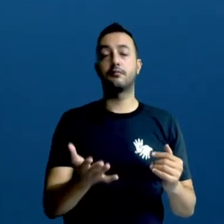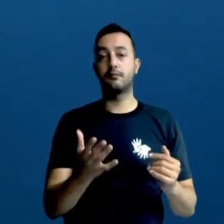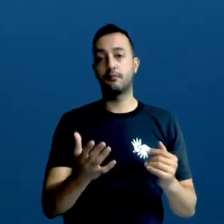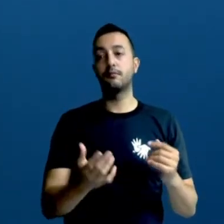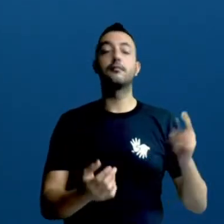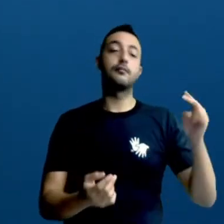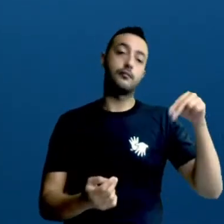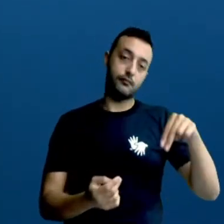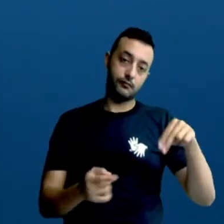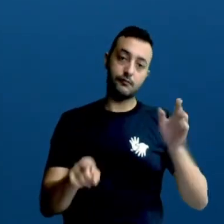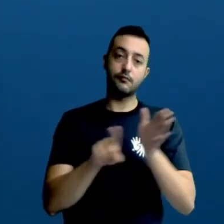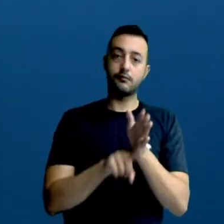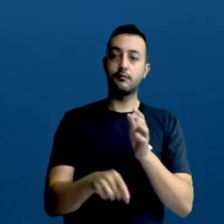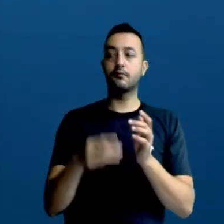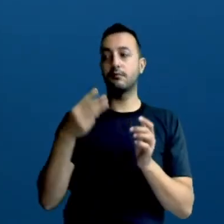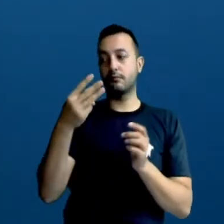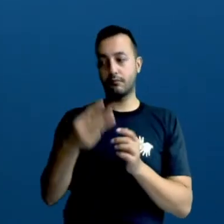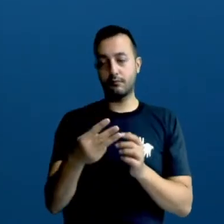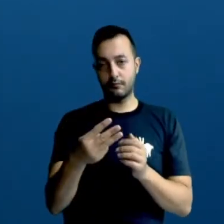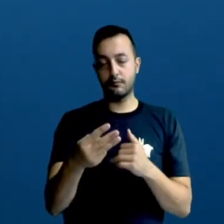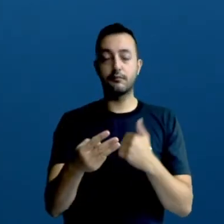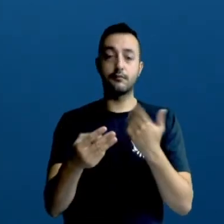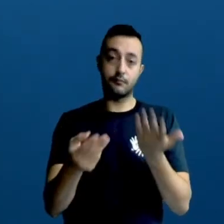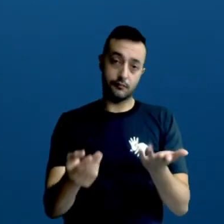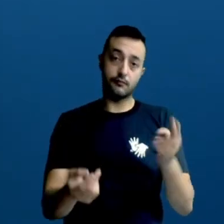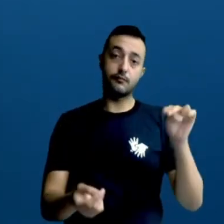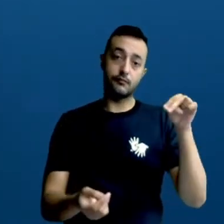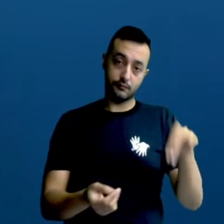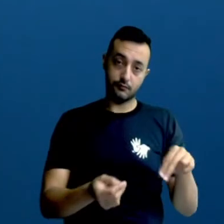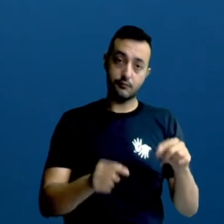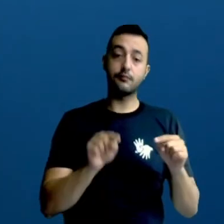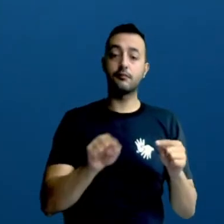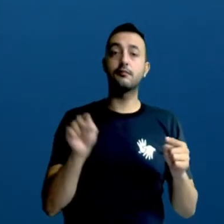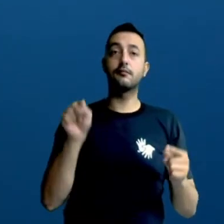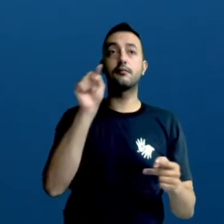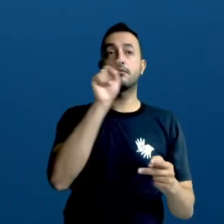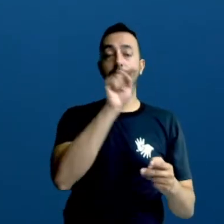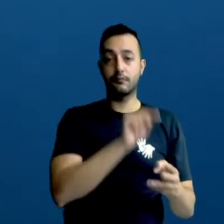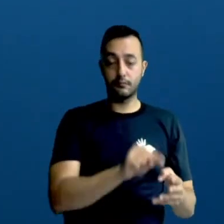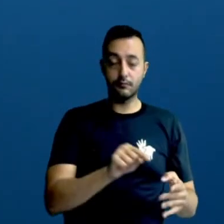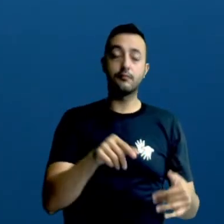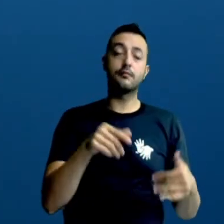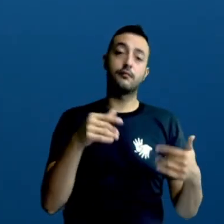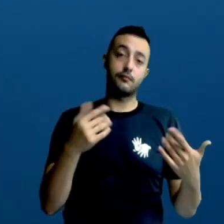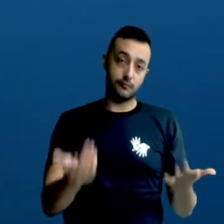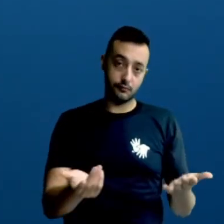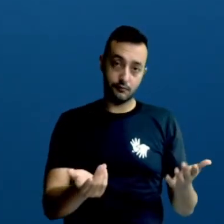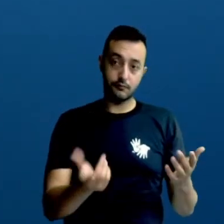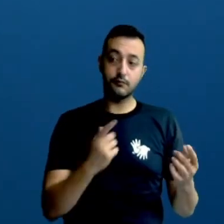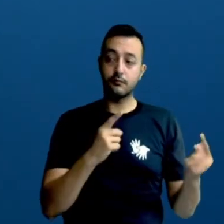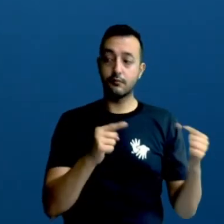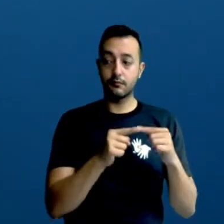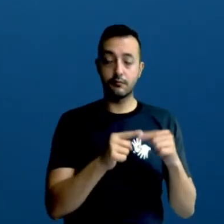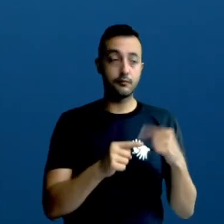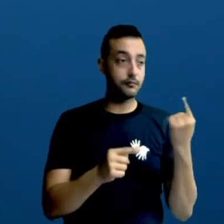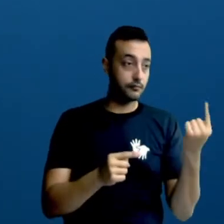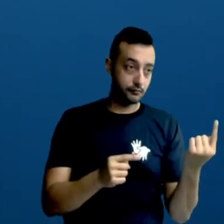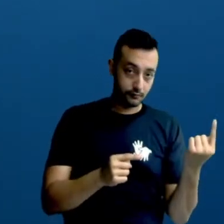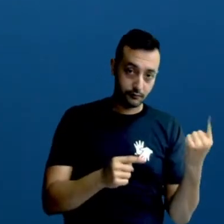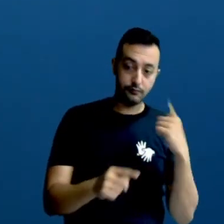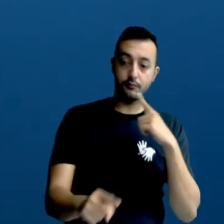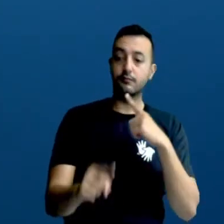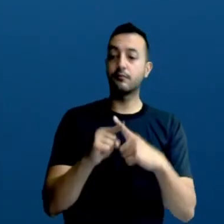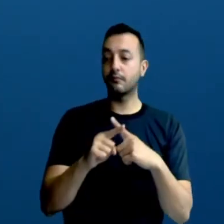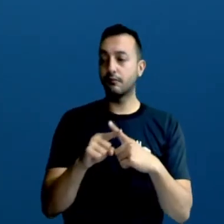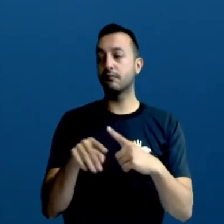3 diagonais. Só que não são n vértices, então essa quantidade que sai de 1 deve ser